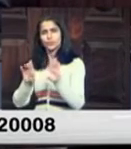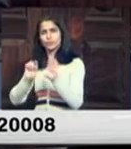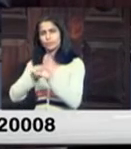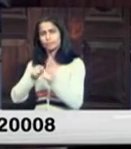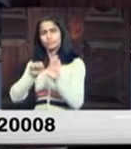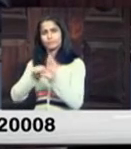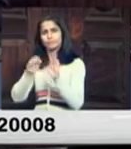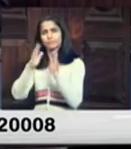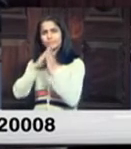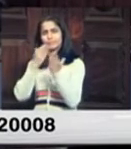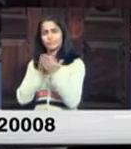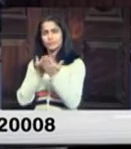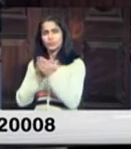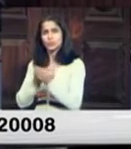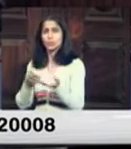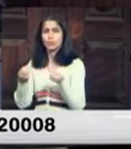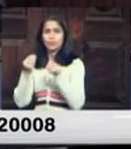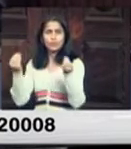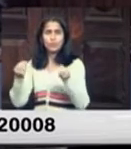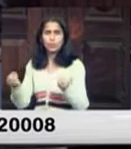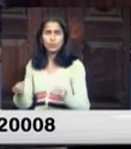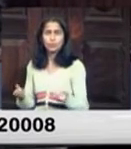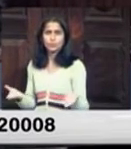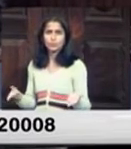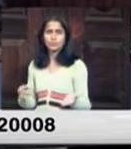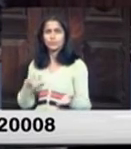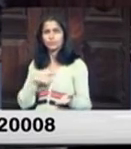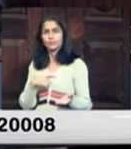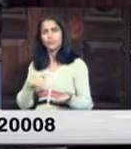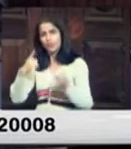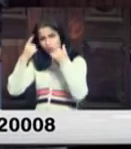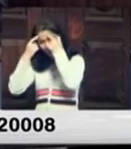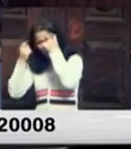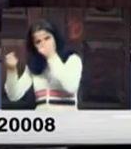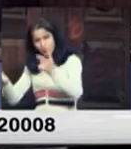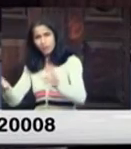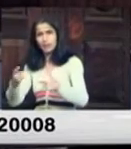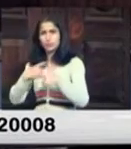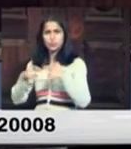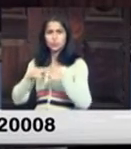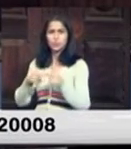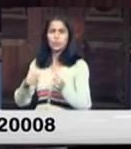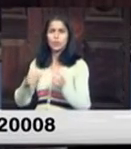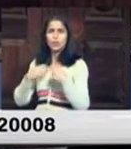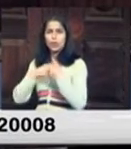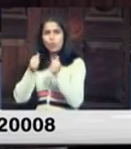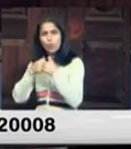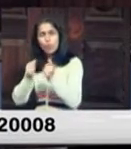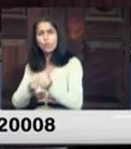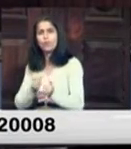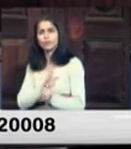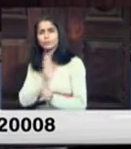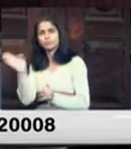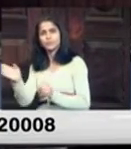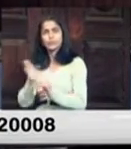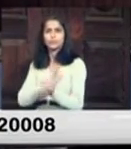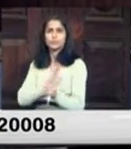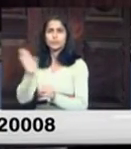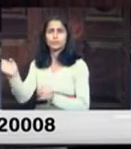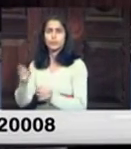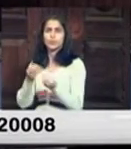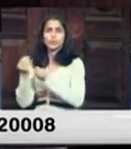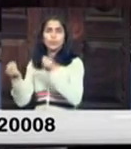aquela escola, sem levar em conta a mobilidade urbana, violência, a situação de trabalho dos alunos, sobretudo no ensino médio